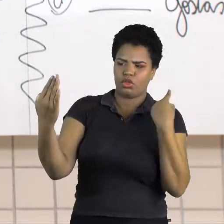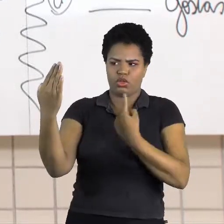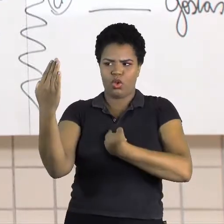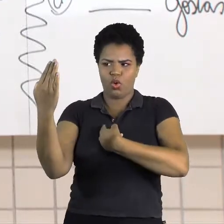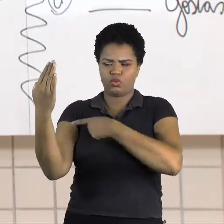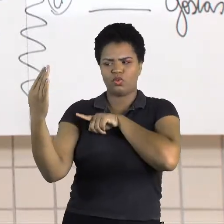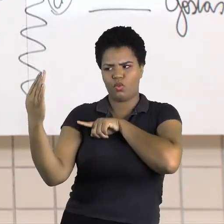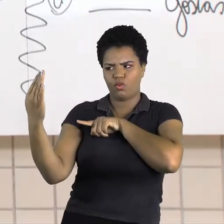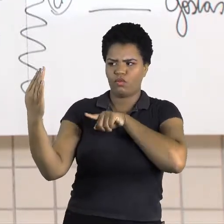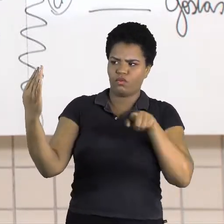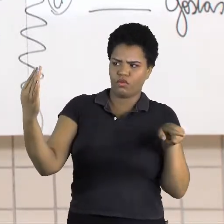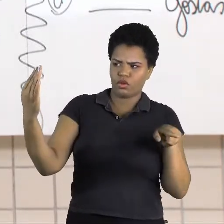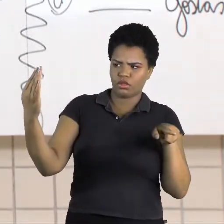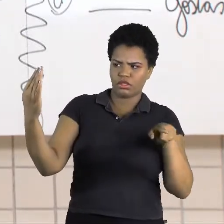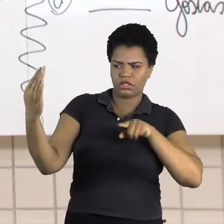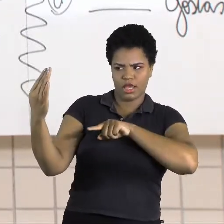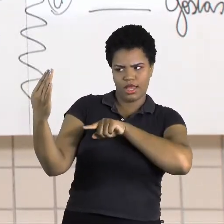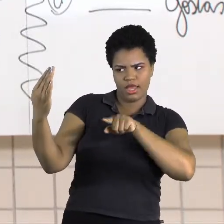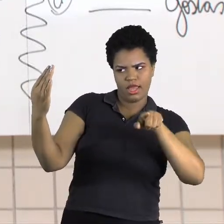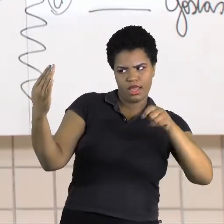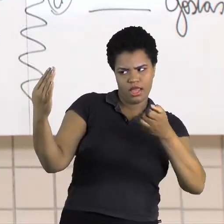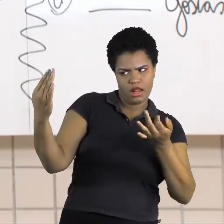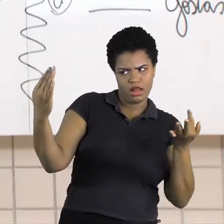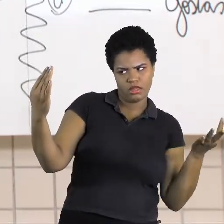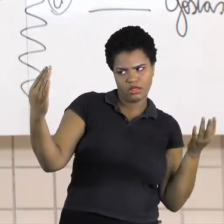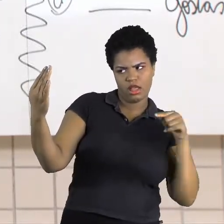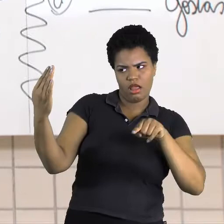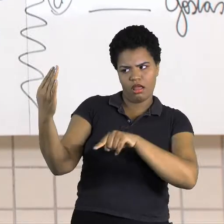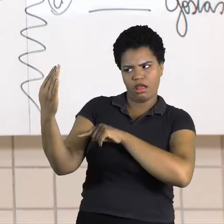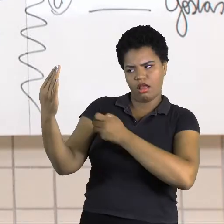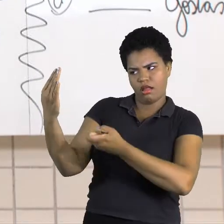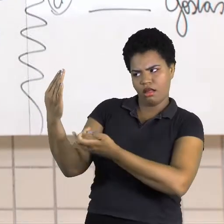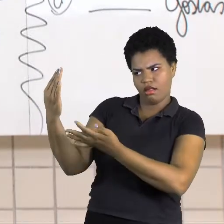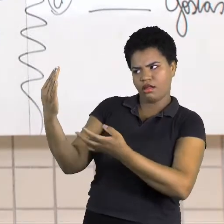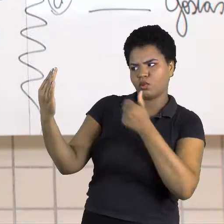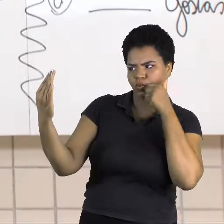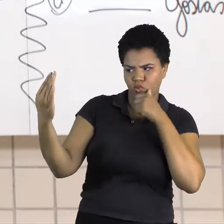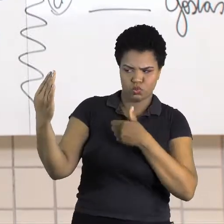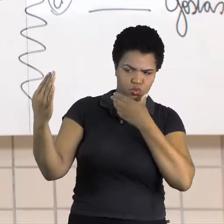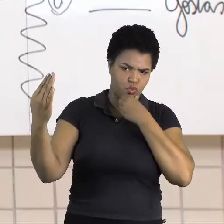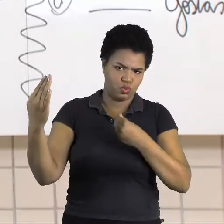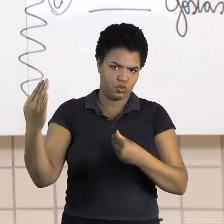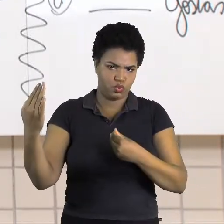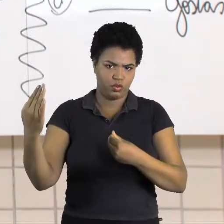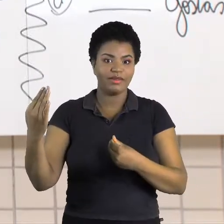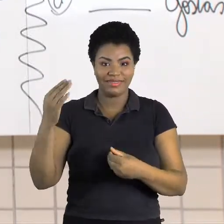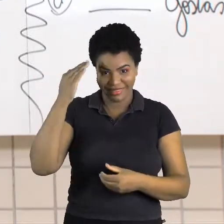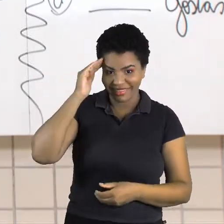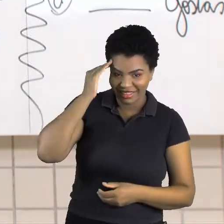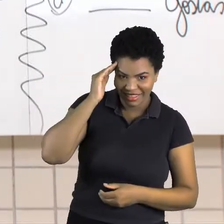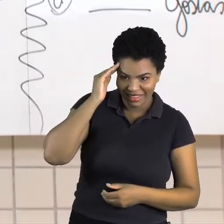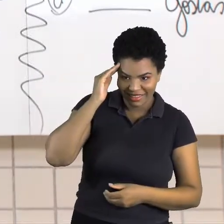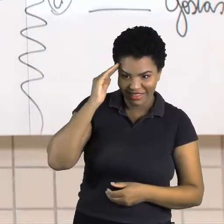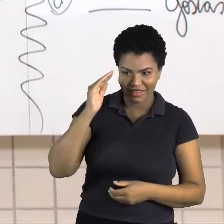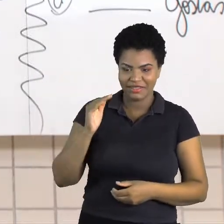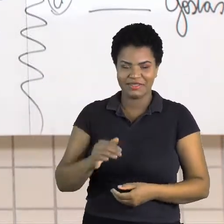eles ou elas. Entendeu? Ó, eu, tu. Ele ou ela,